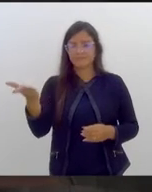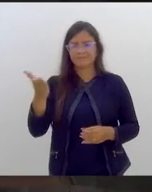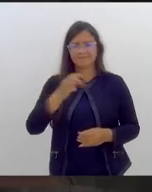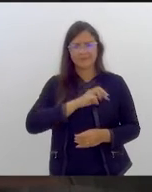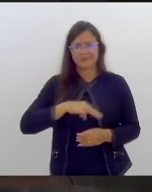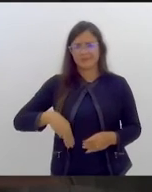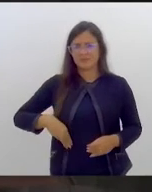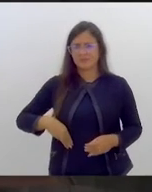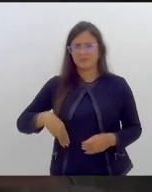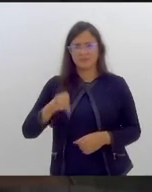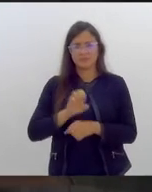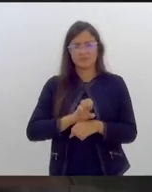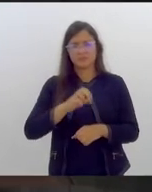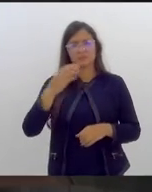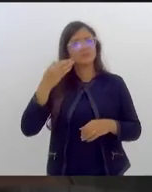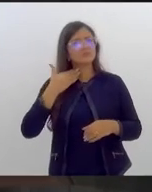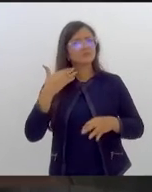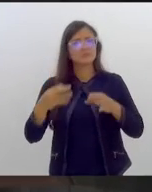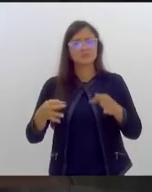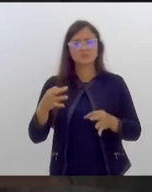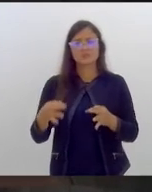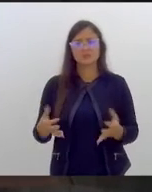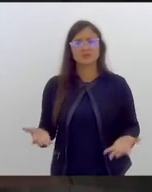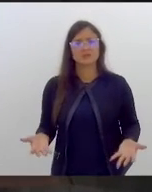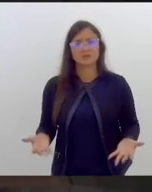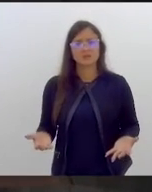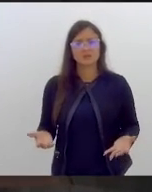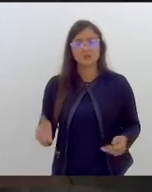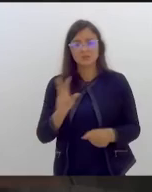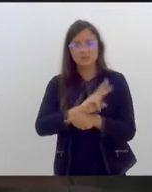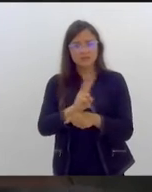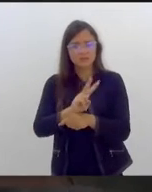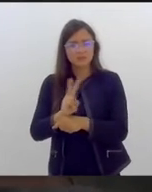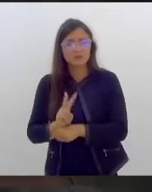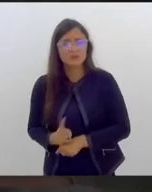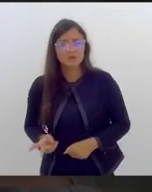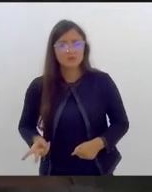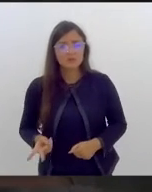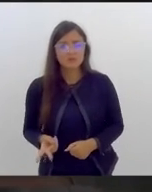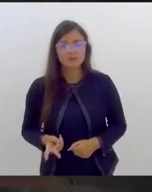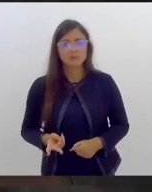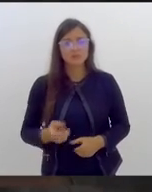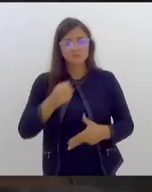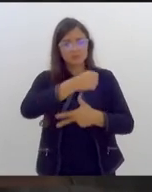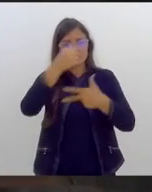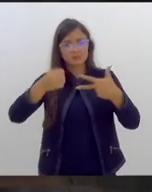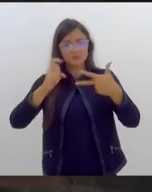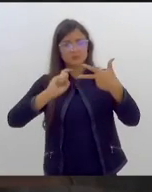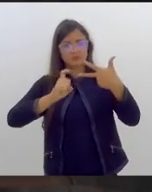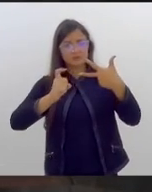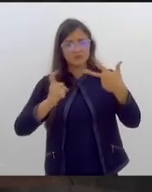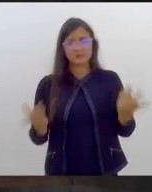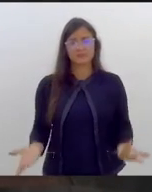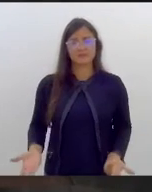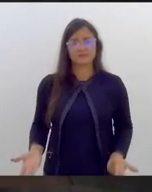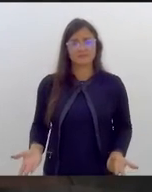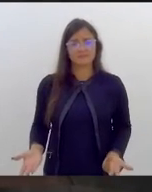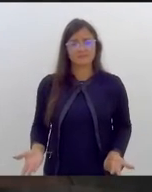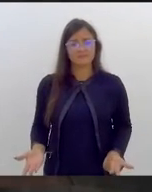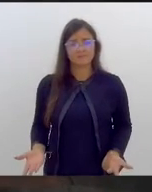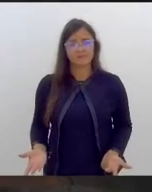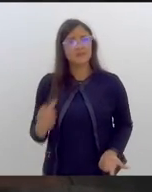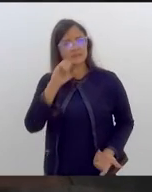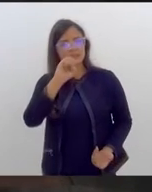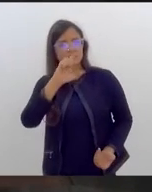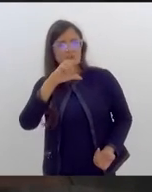O Guardião né do Poder Executivo é O Guardião né dos selos nacionais